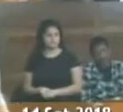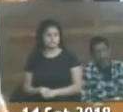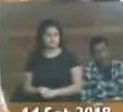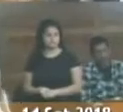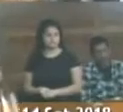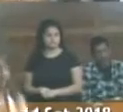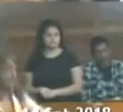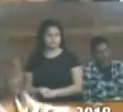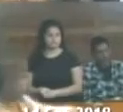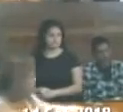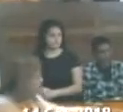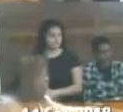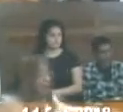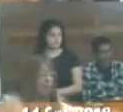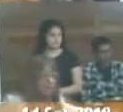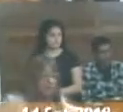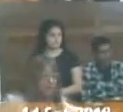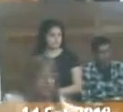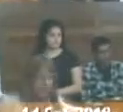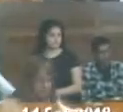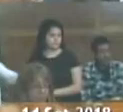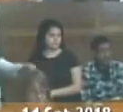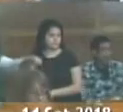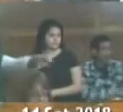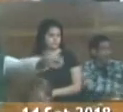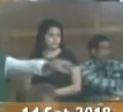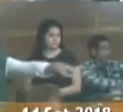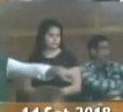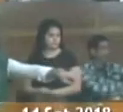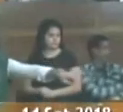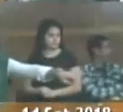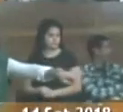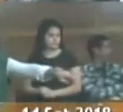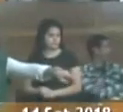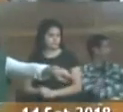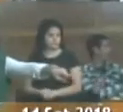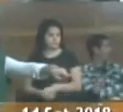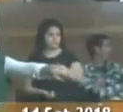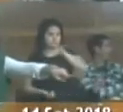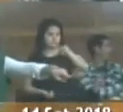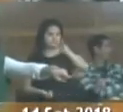Pode chamar o senhor Júlio da aldeia também. Cadê o Júlio? Pra ele falar, pô.